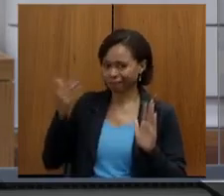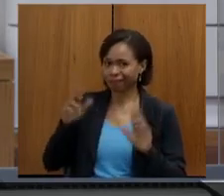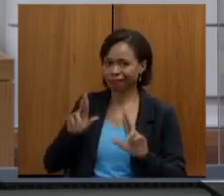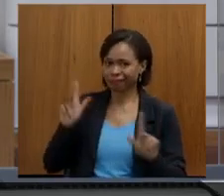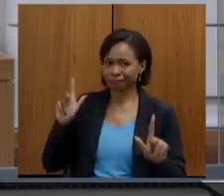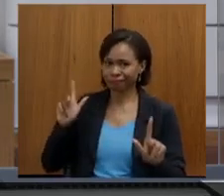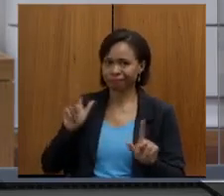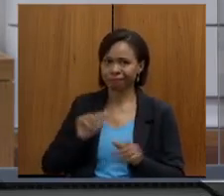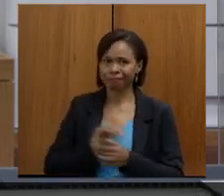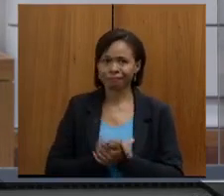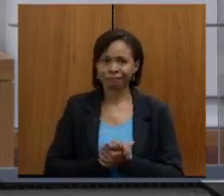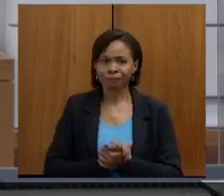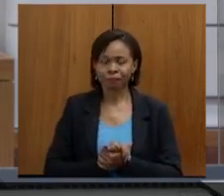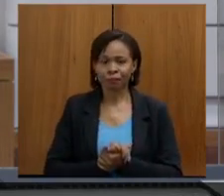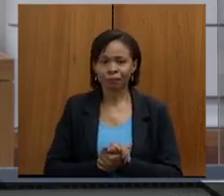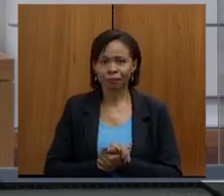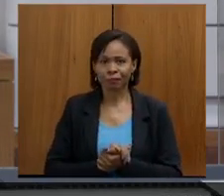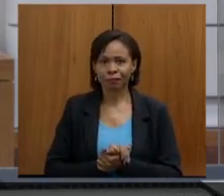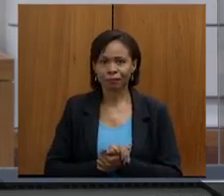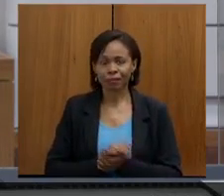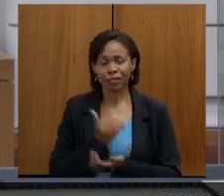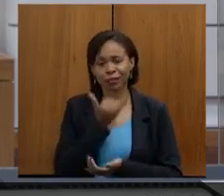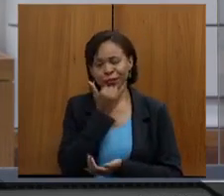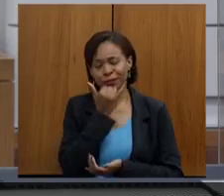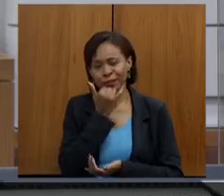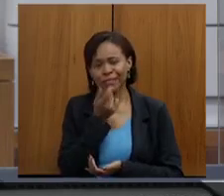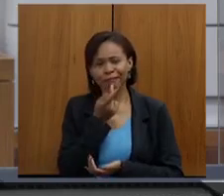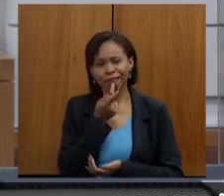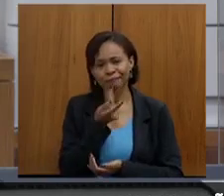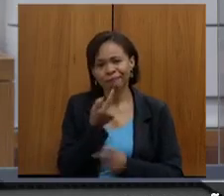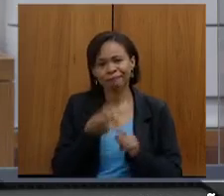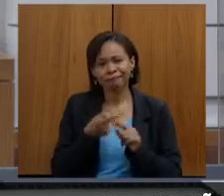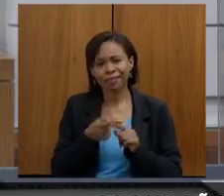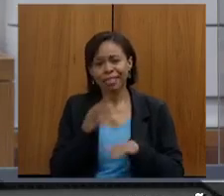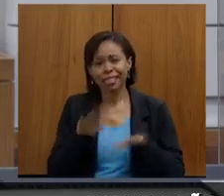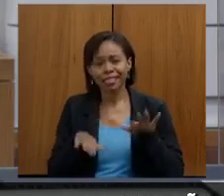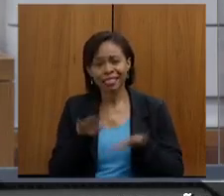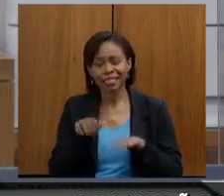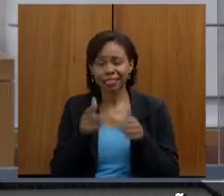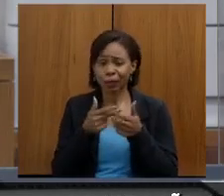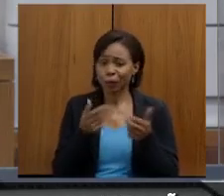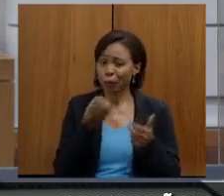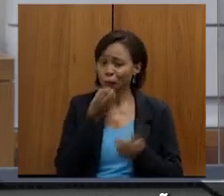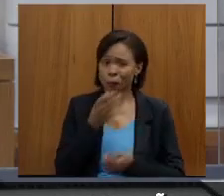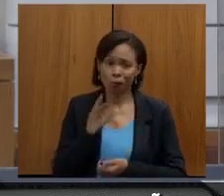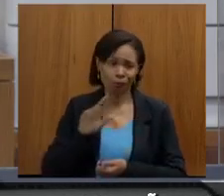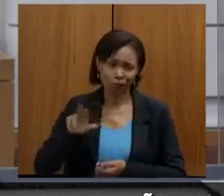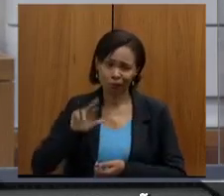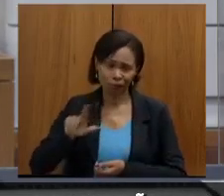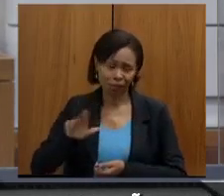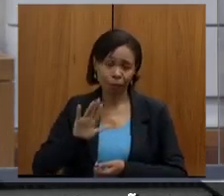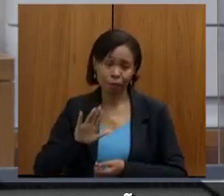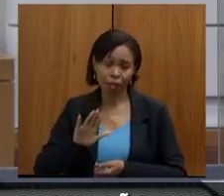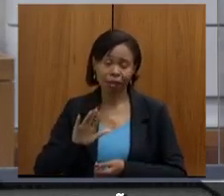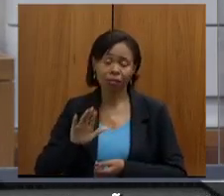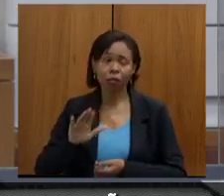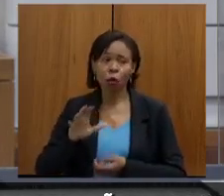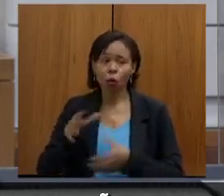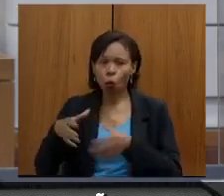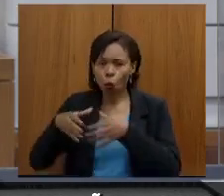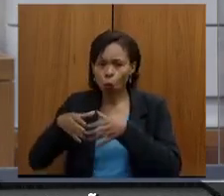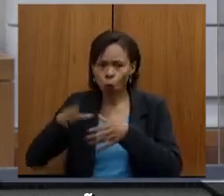Me desculpe falar porque às vezes é uma coisa boa mas a diferença do comando anterior